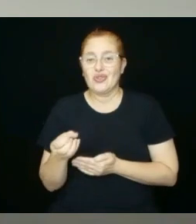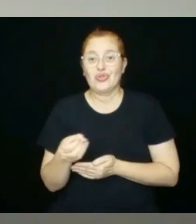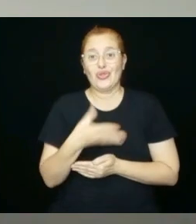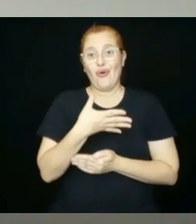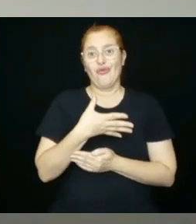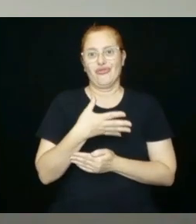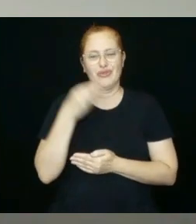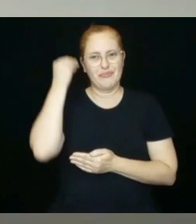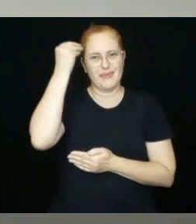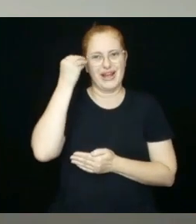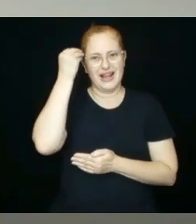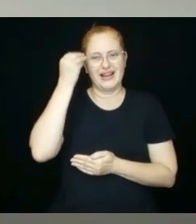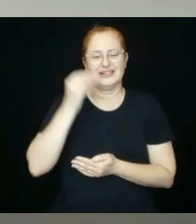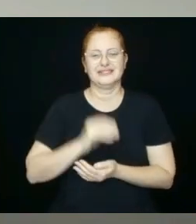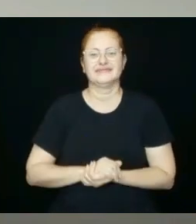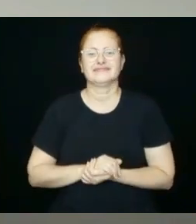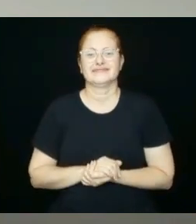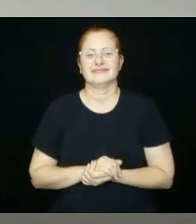para você.